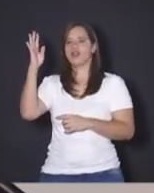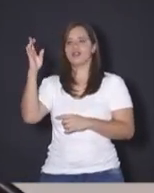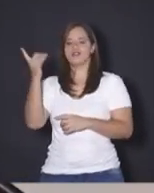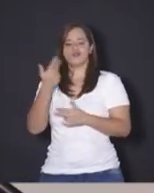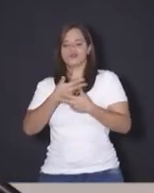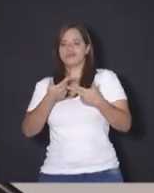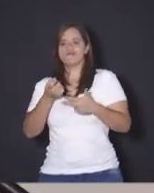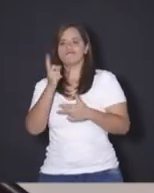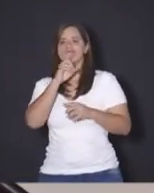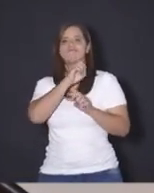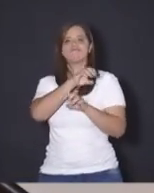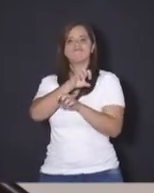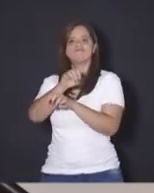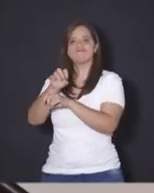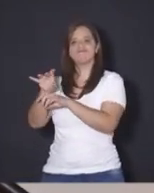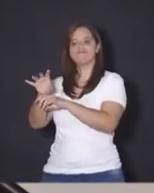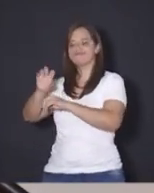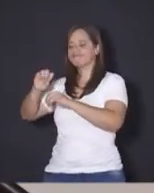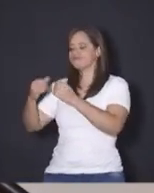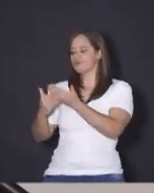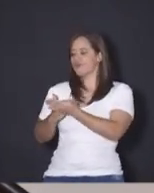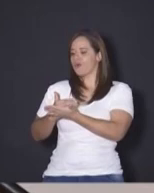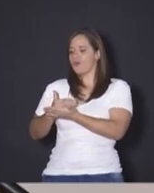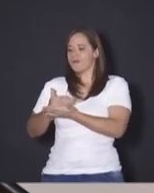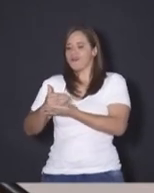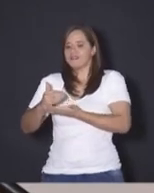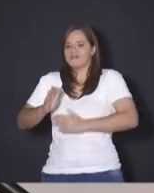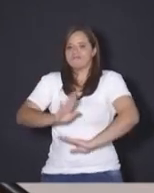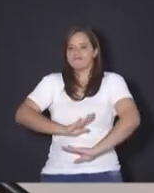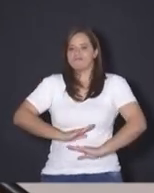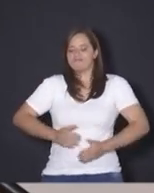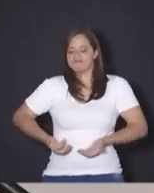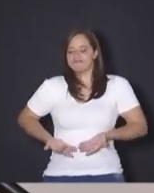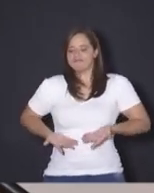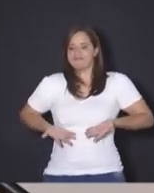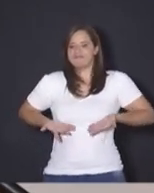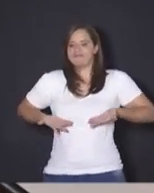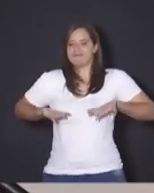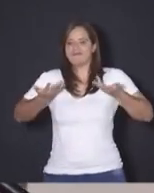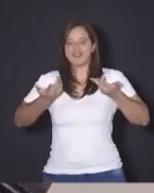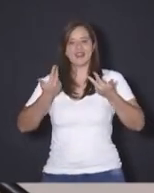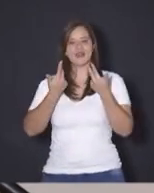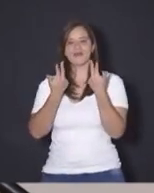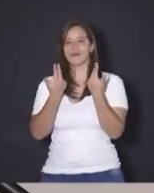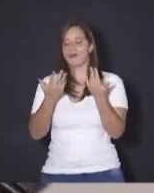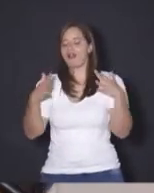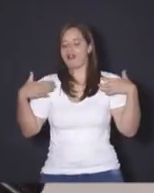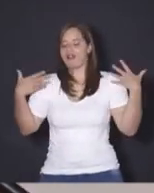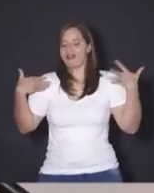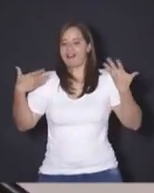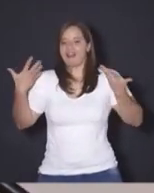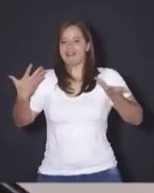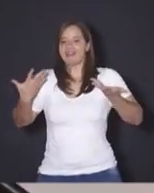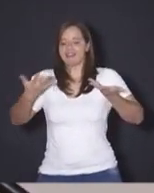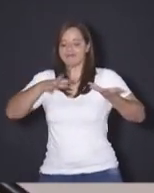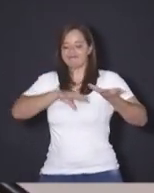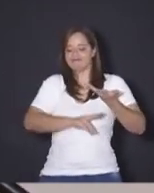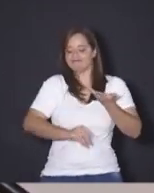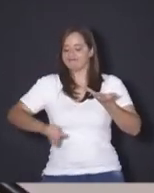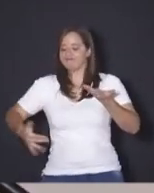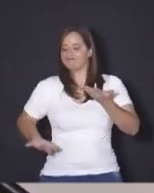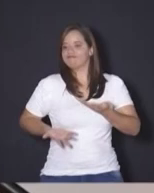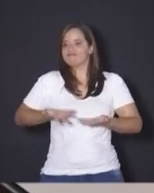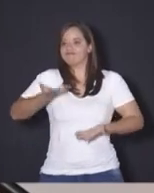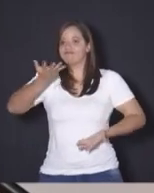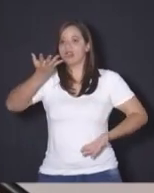ensina brota das profundezas do corpo como a alegria brota das profundezas da terra como